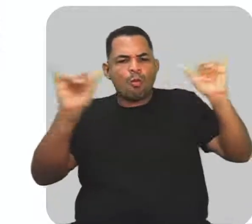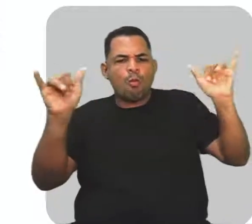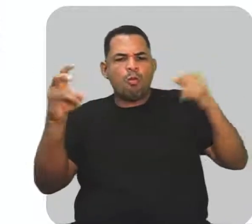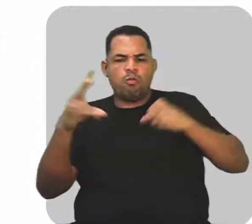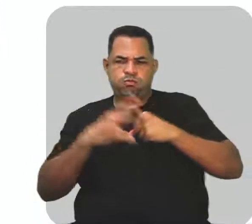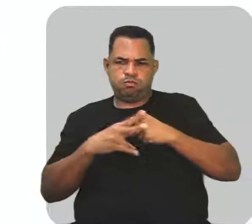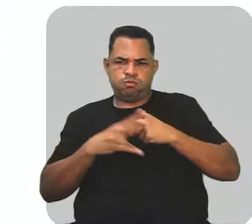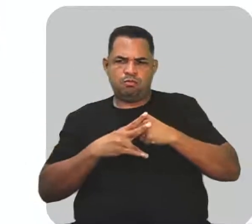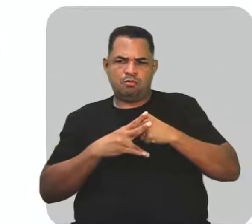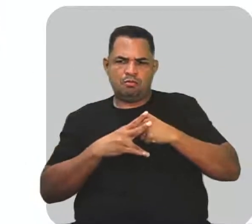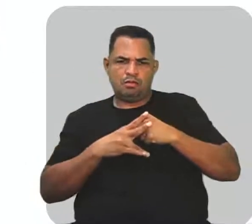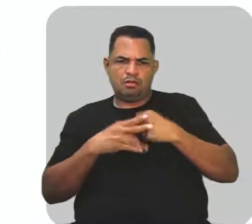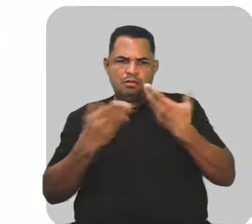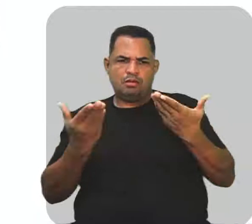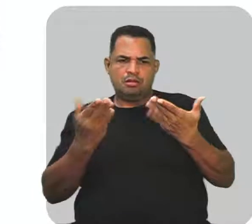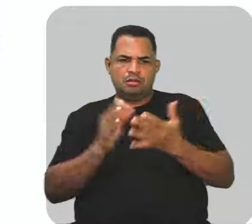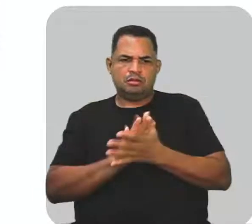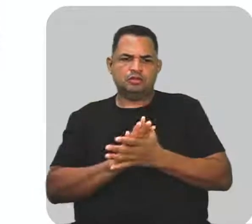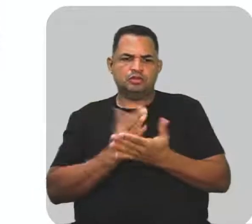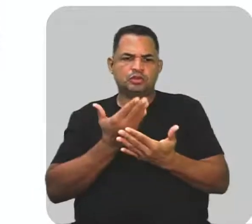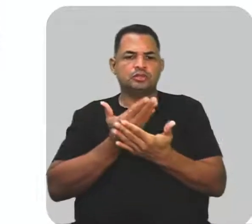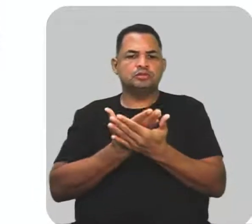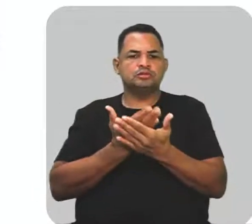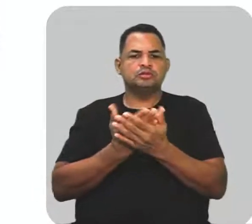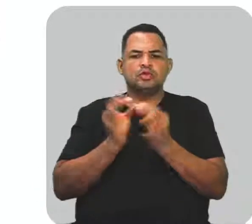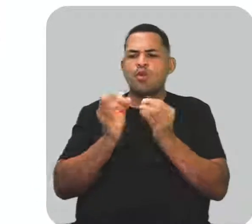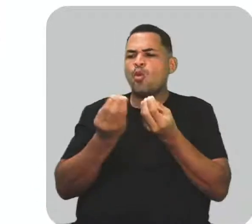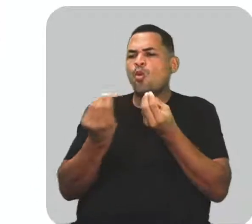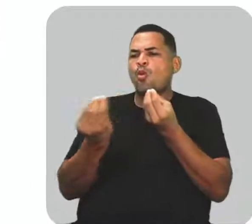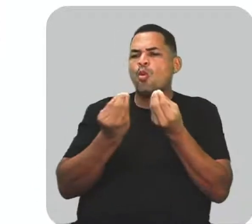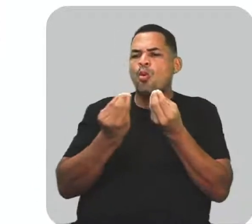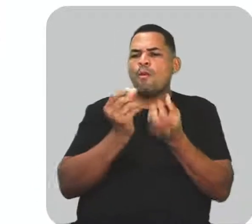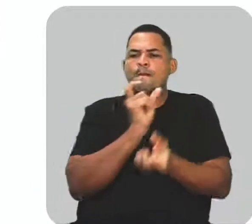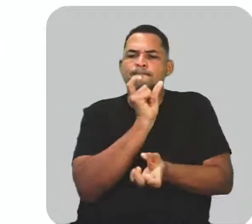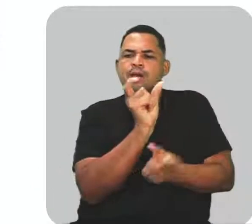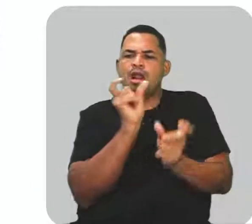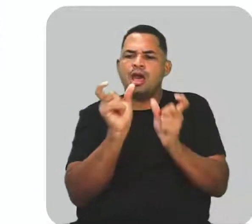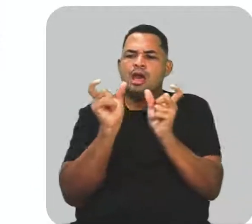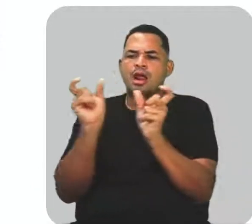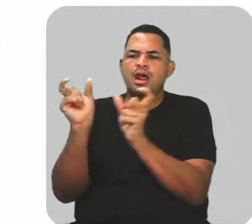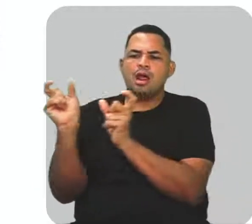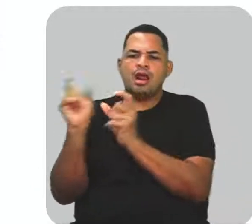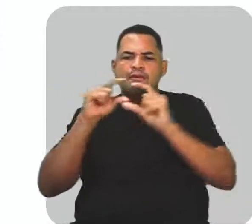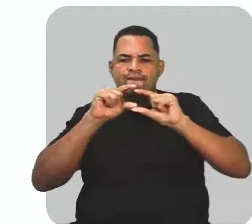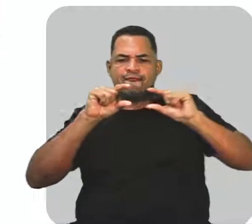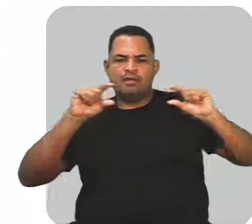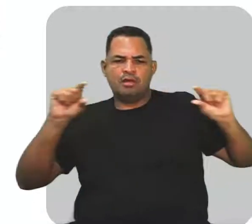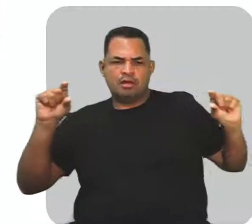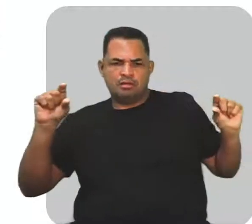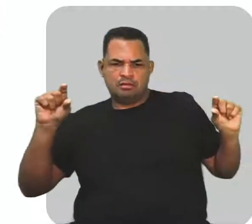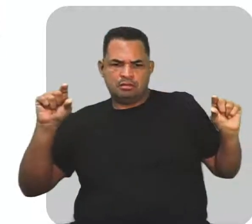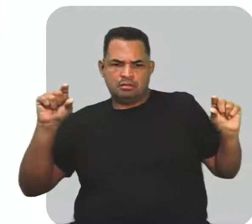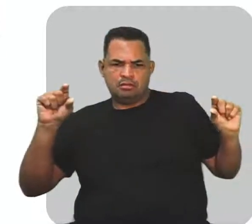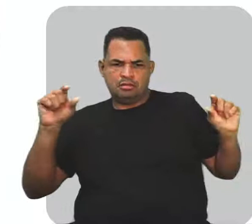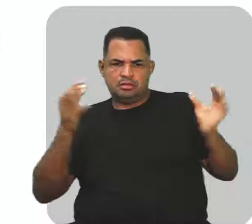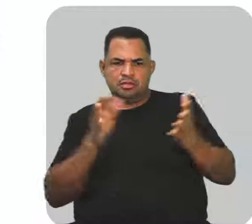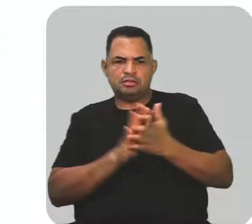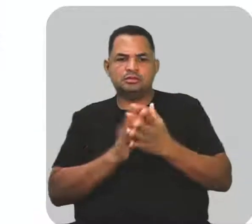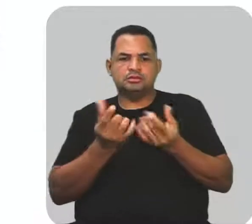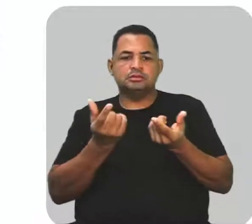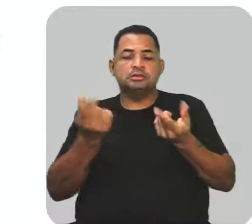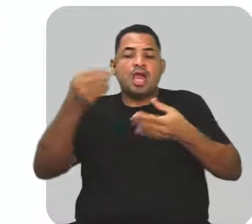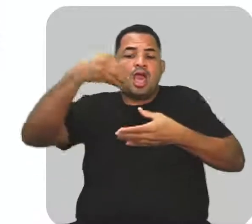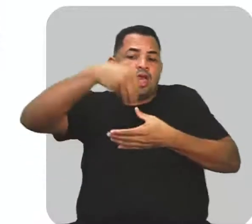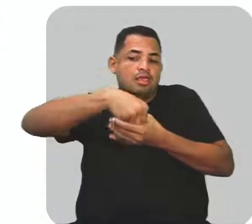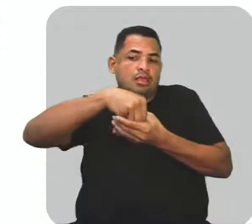verbais. Calma. A sintaxe, ela estuda a disposição das palavras na frase e das